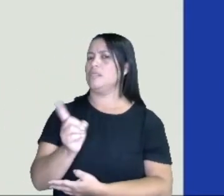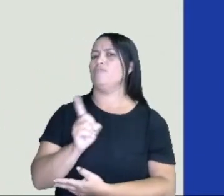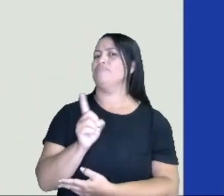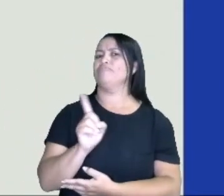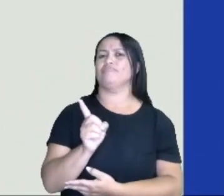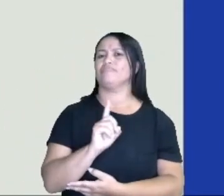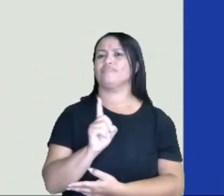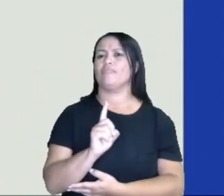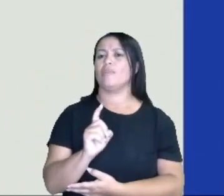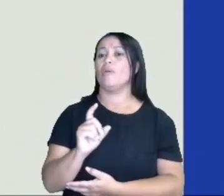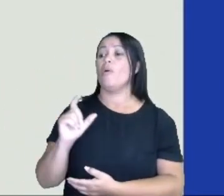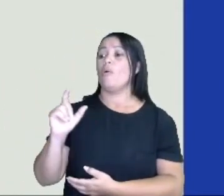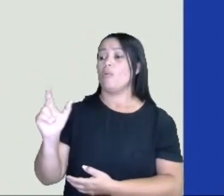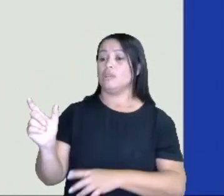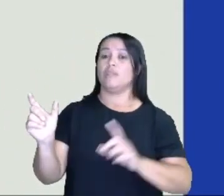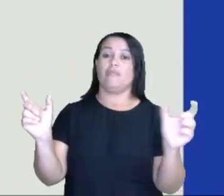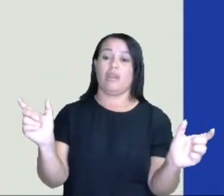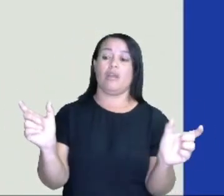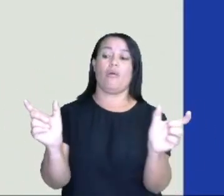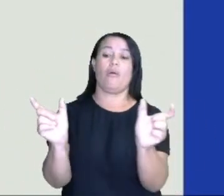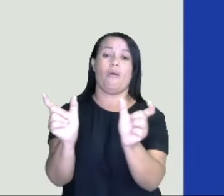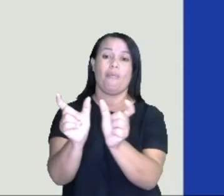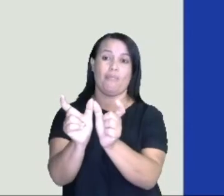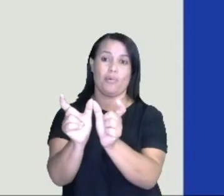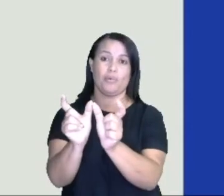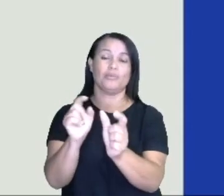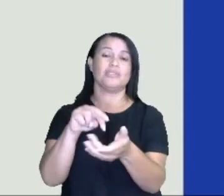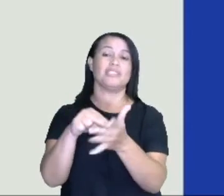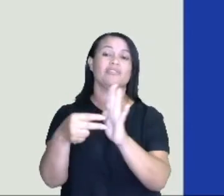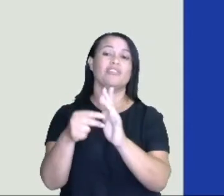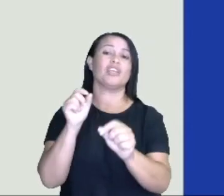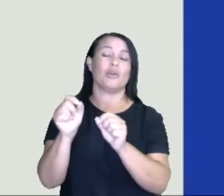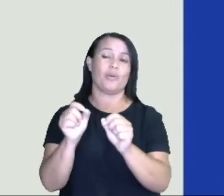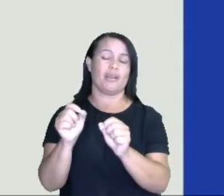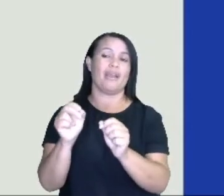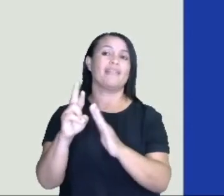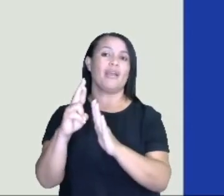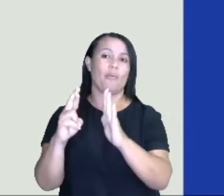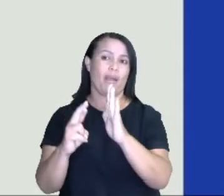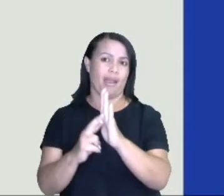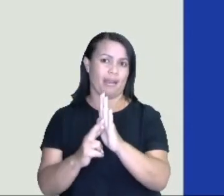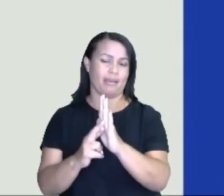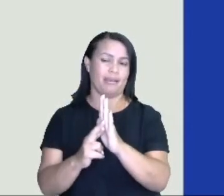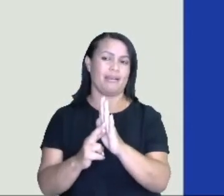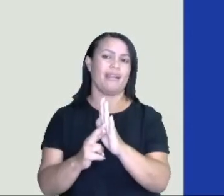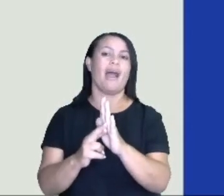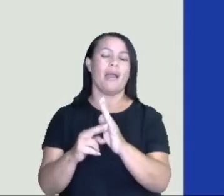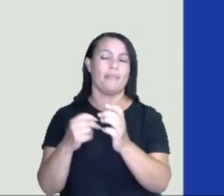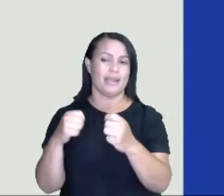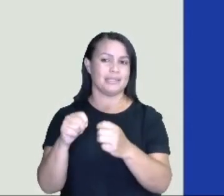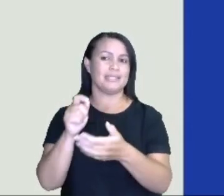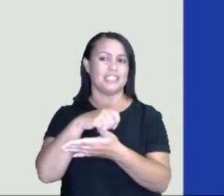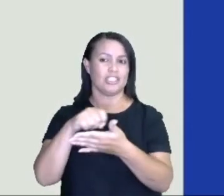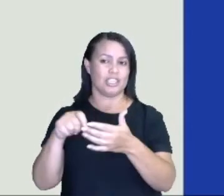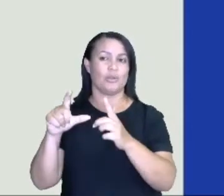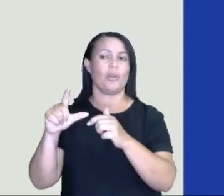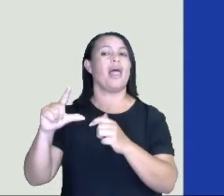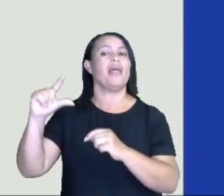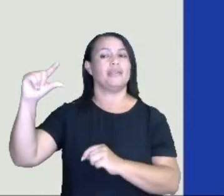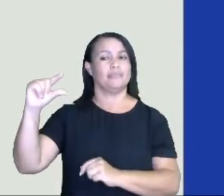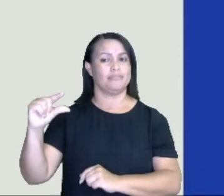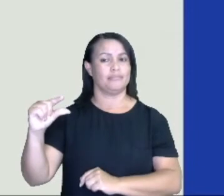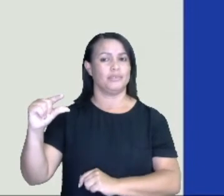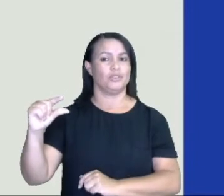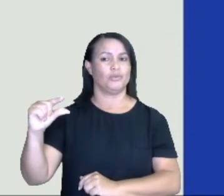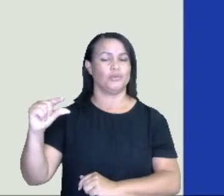Não. Quando vier composto, ele vai ter essa regrinha, essa exceção, né? Vai ser escrito com